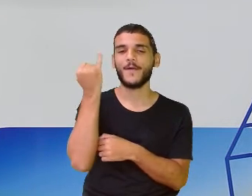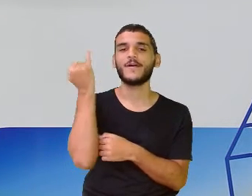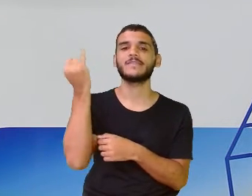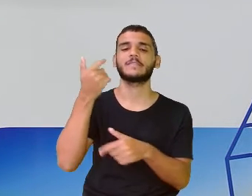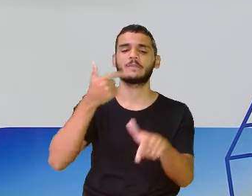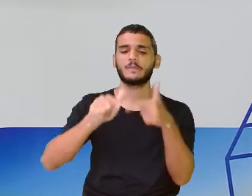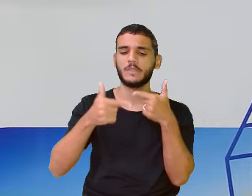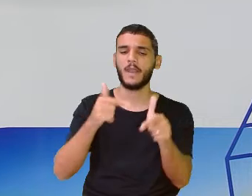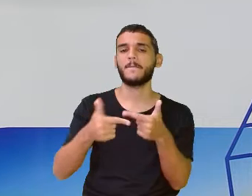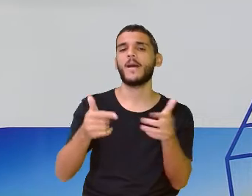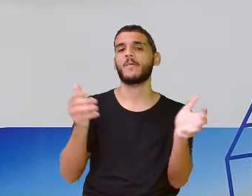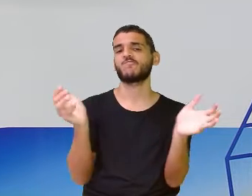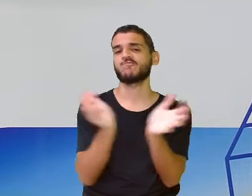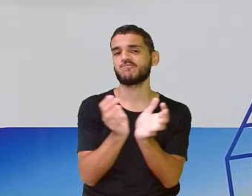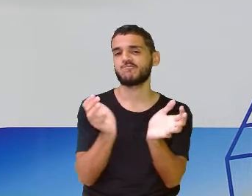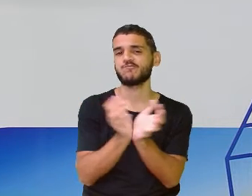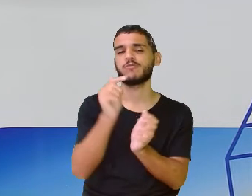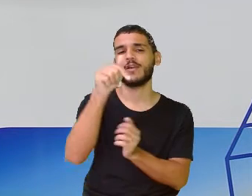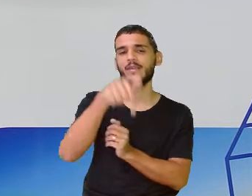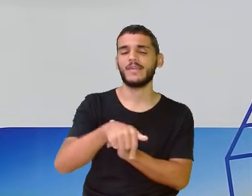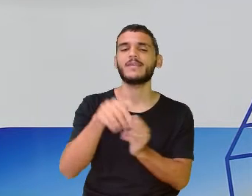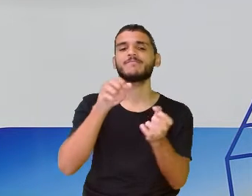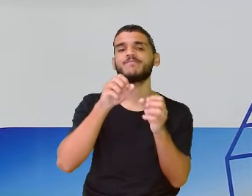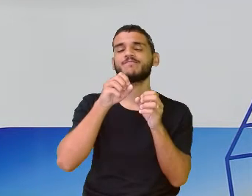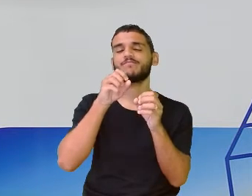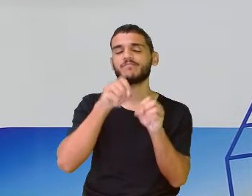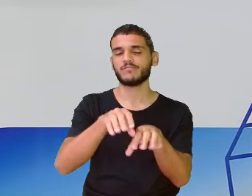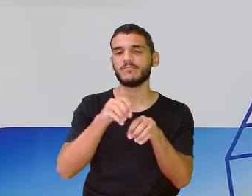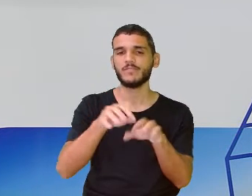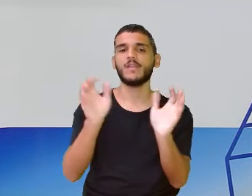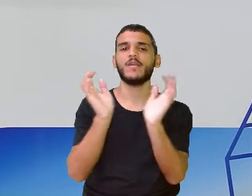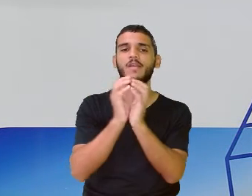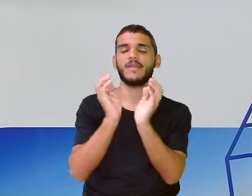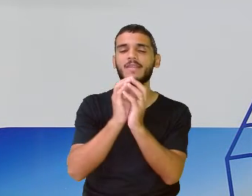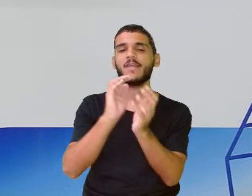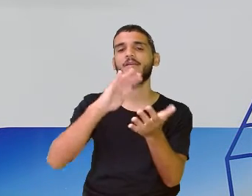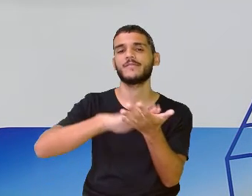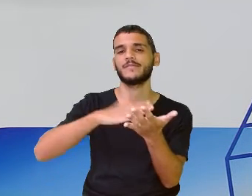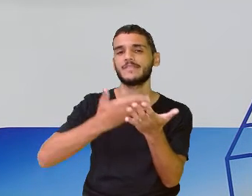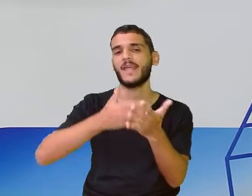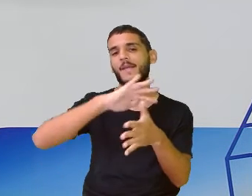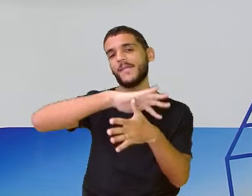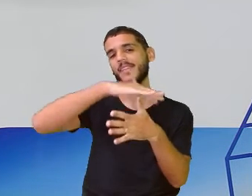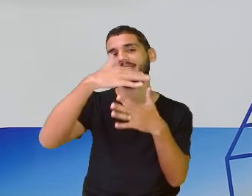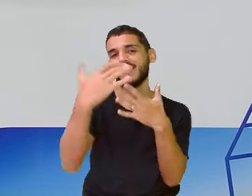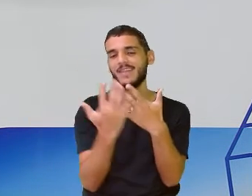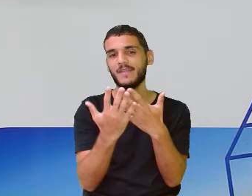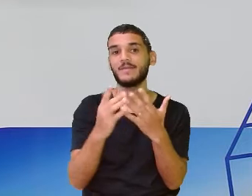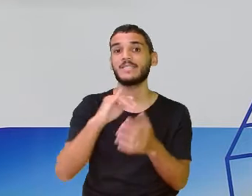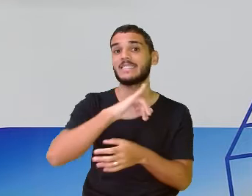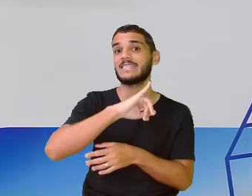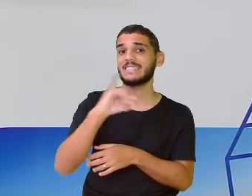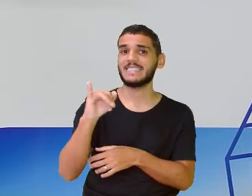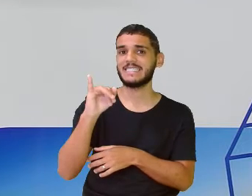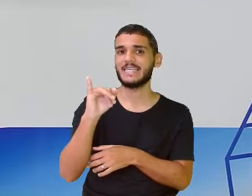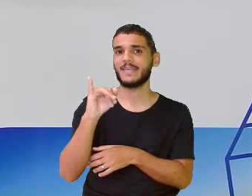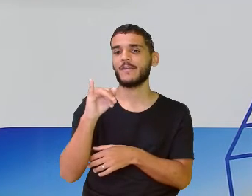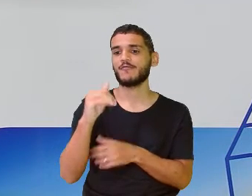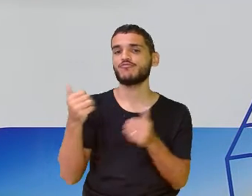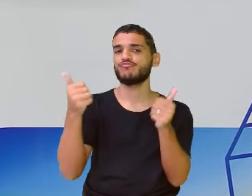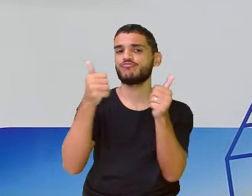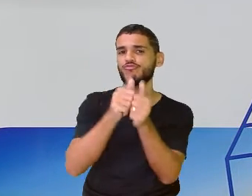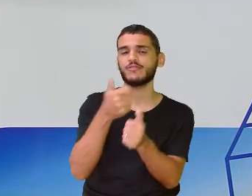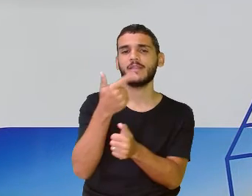dele, toda a equipe aqui do Educa Recife, dos intérpretes de Libras. Se não fosse eles, a nossa aula não teria um